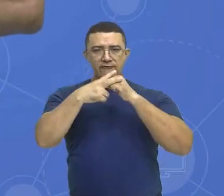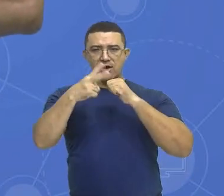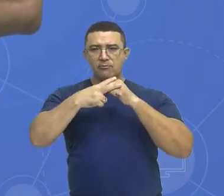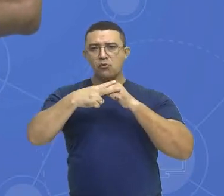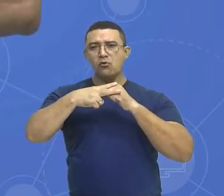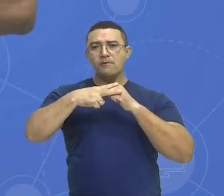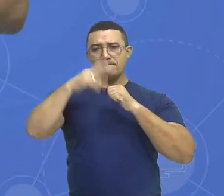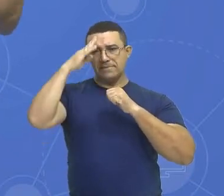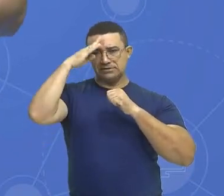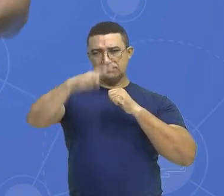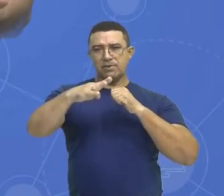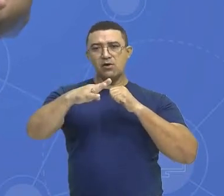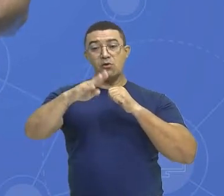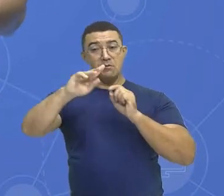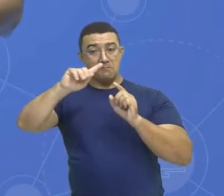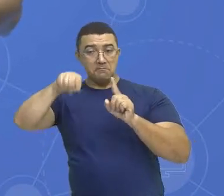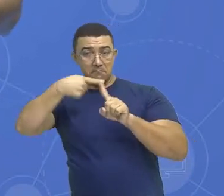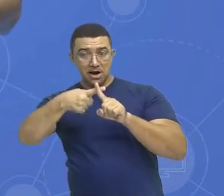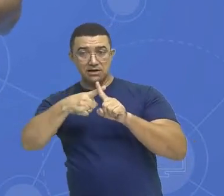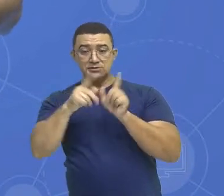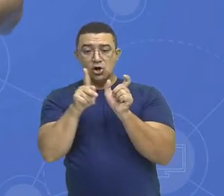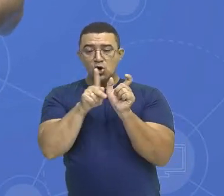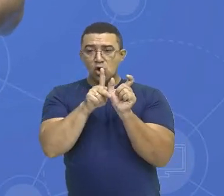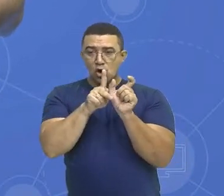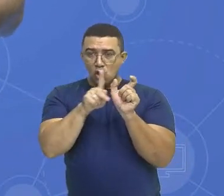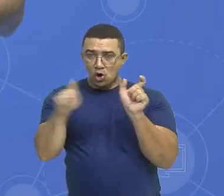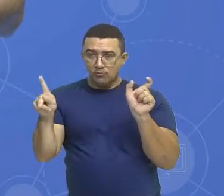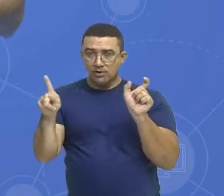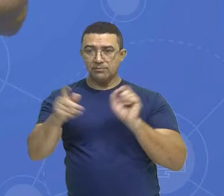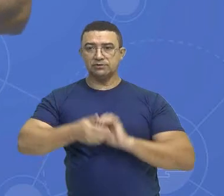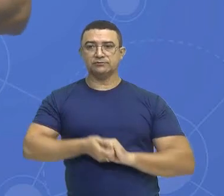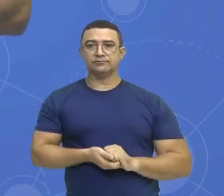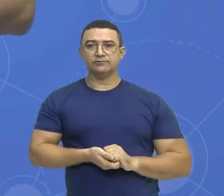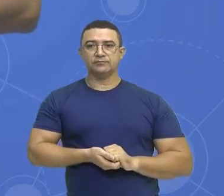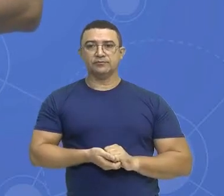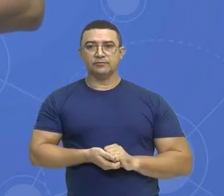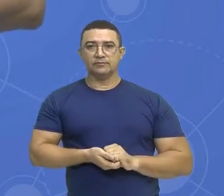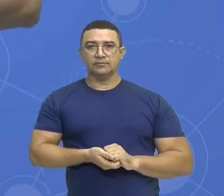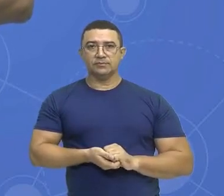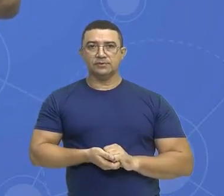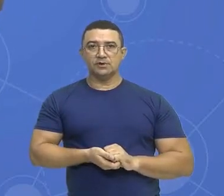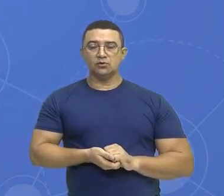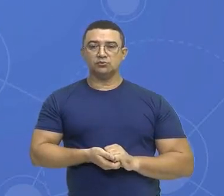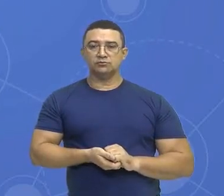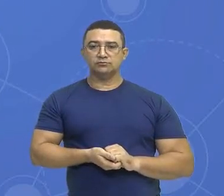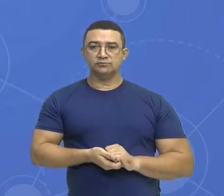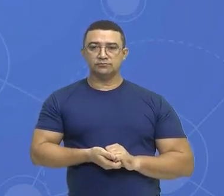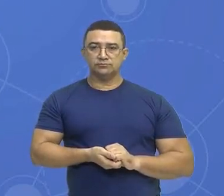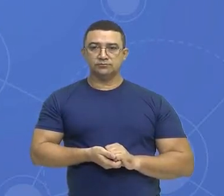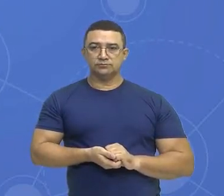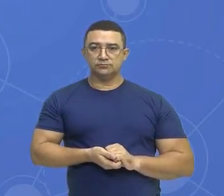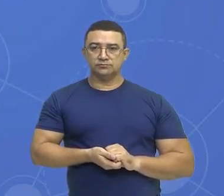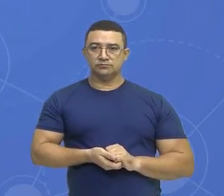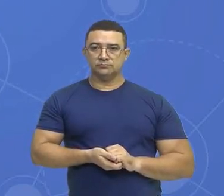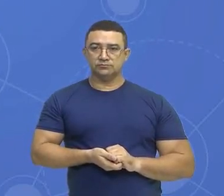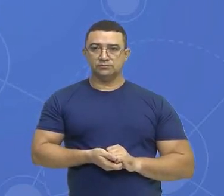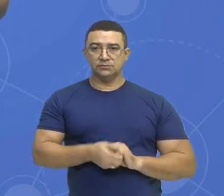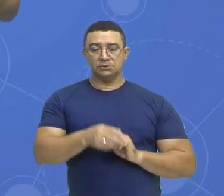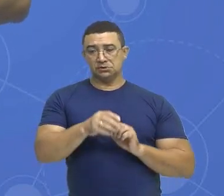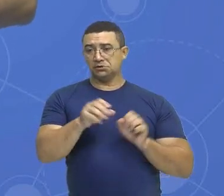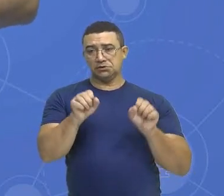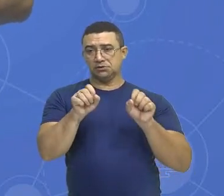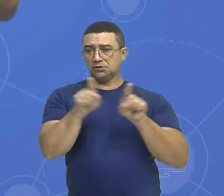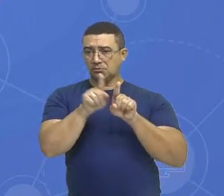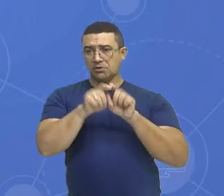mais o complemento. Aí, claro, se for uma pergunta, por exemplo, com terceira pessoa do singular, eu vou substituir o do por